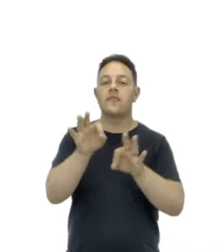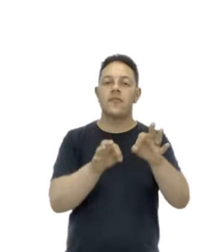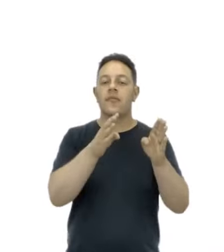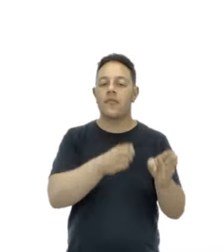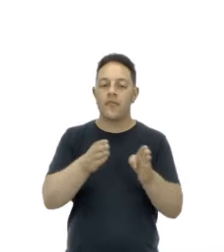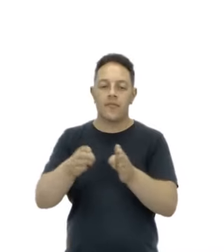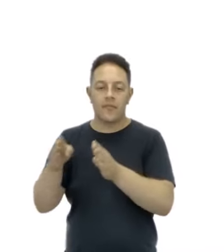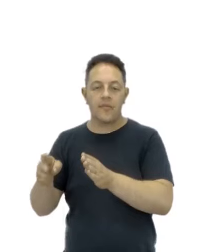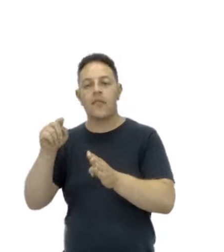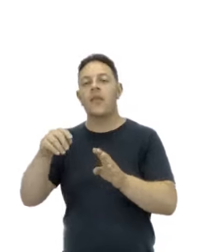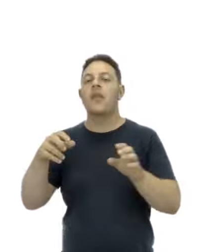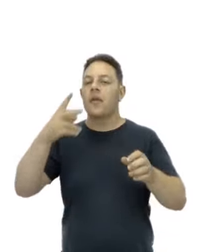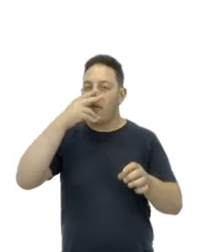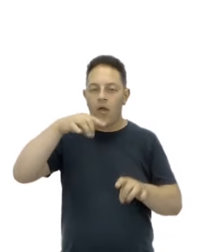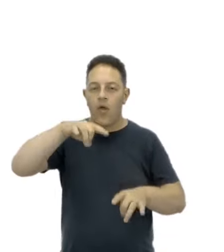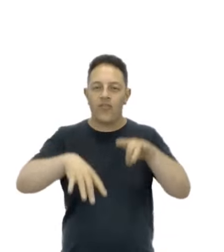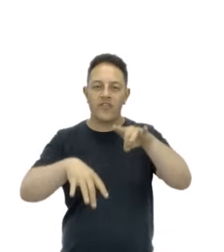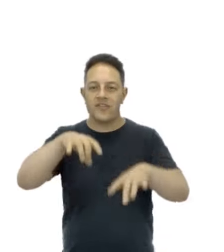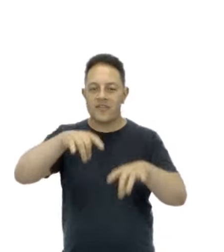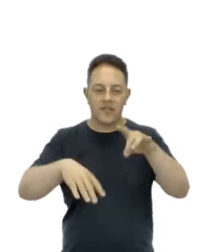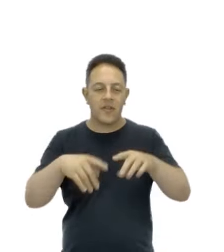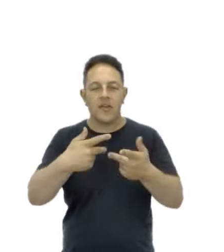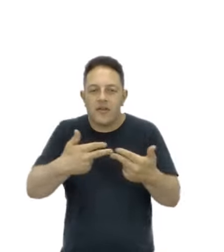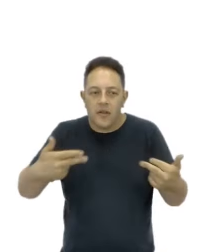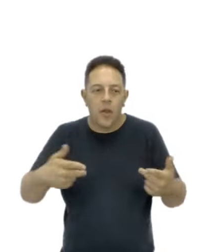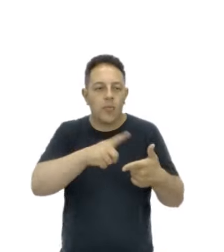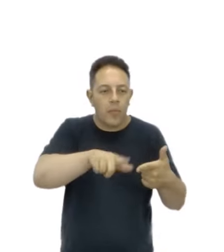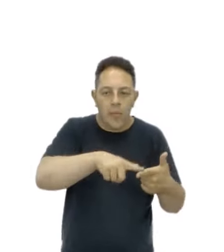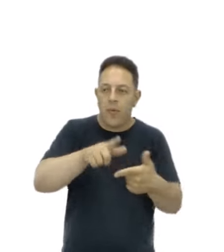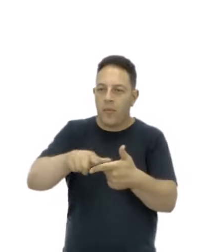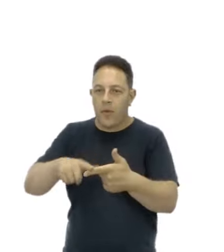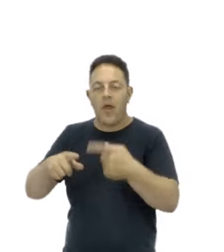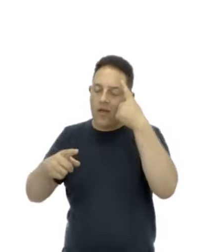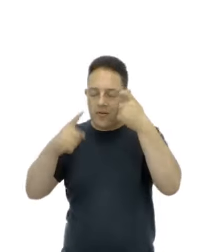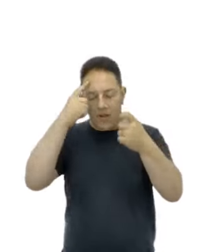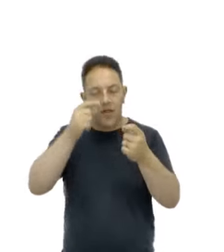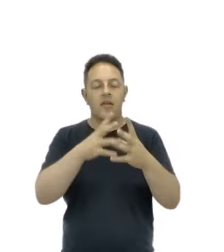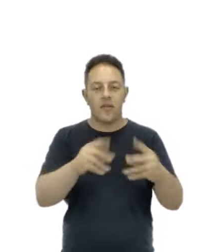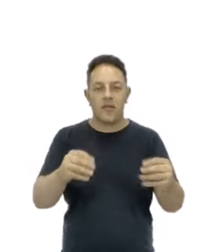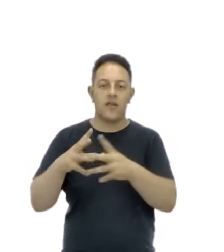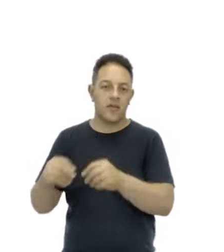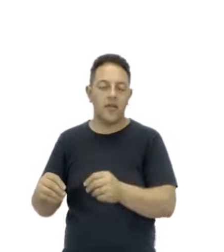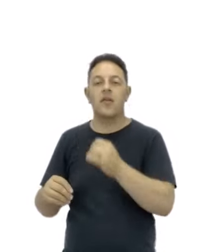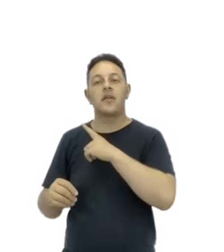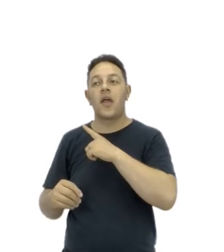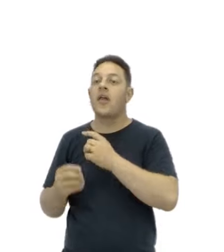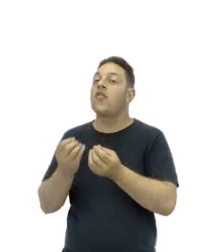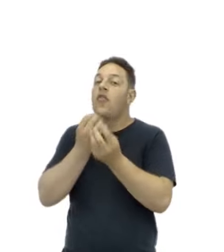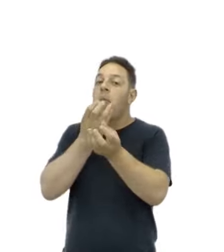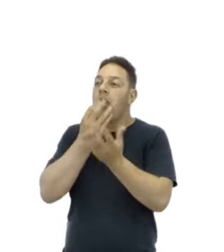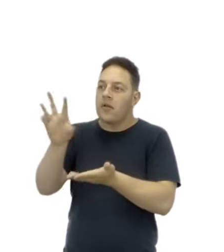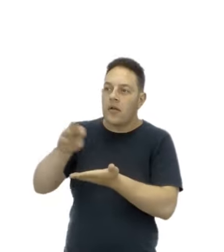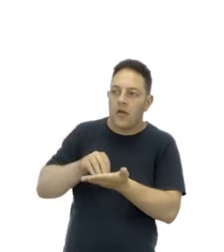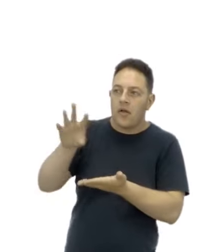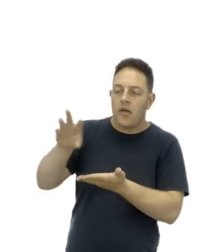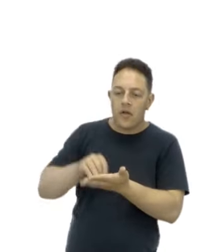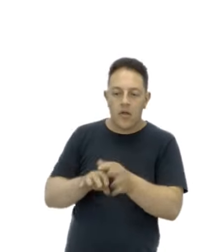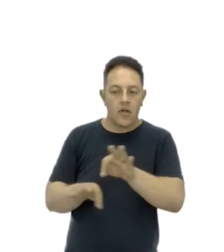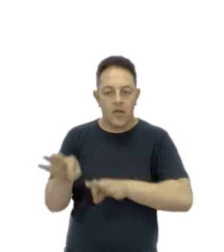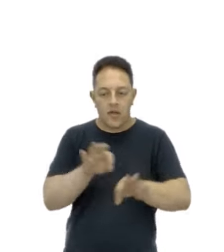de uma oficina de produção de problemas, utilizando, né, os dados das situações que trazem, né, o